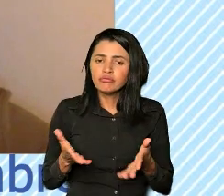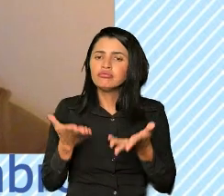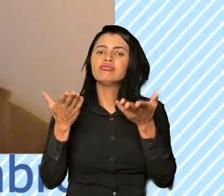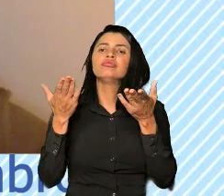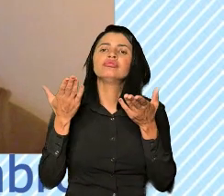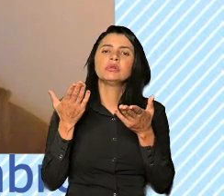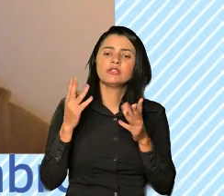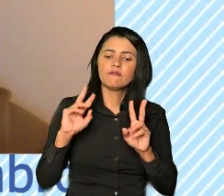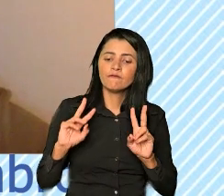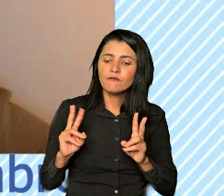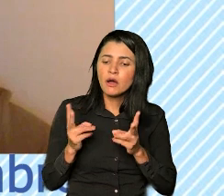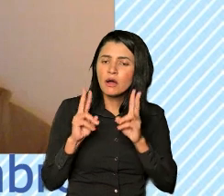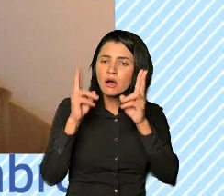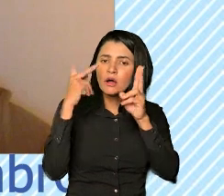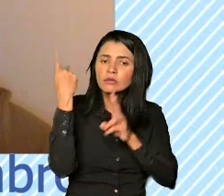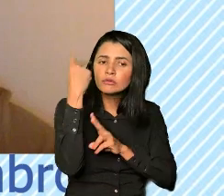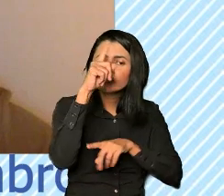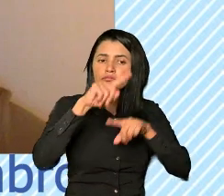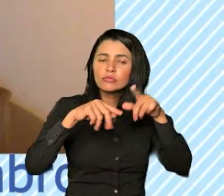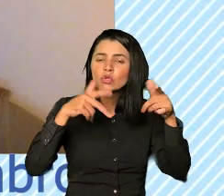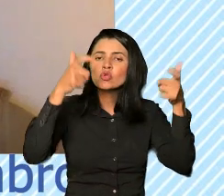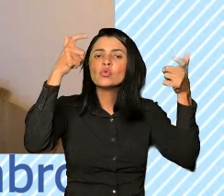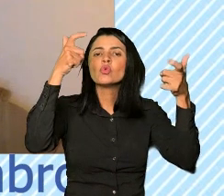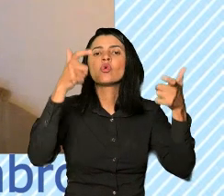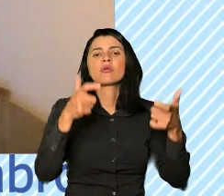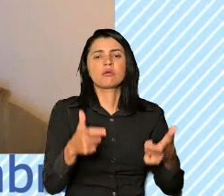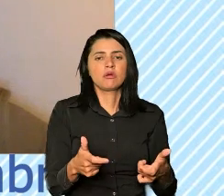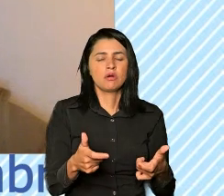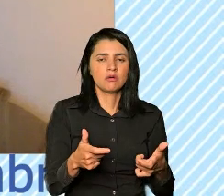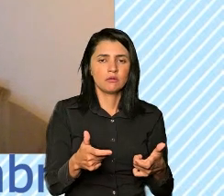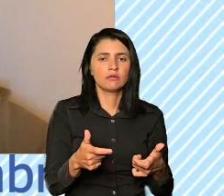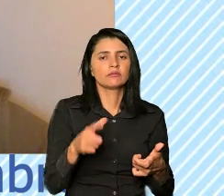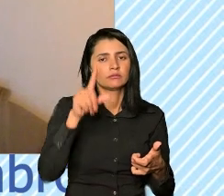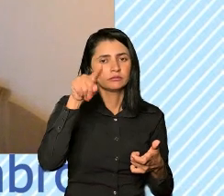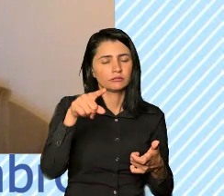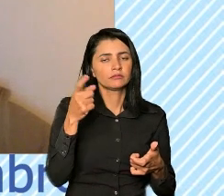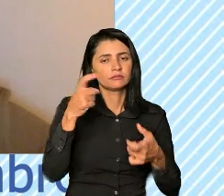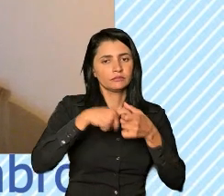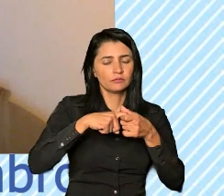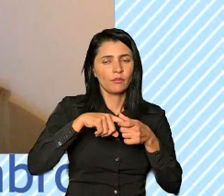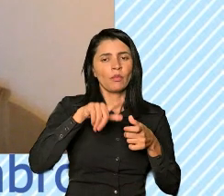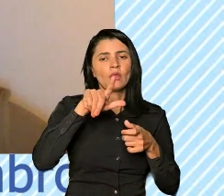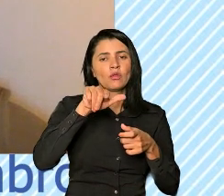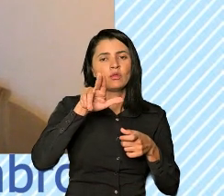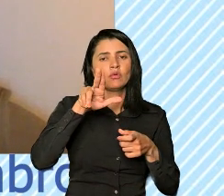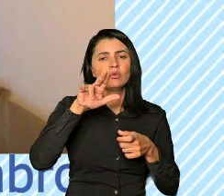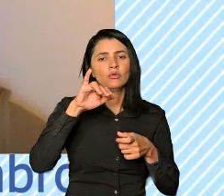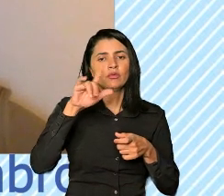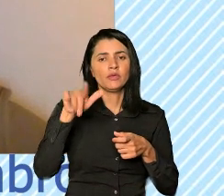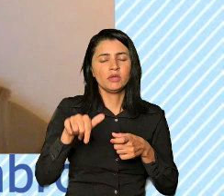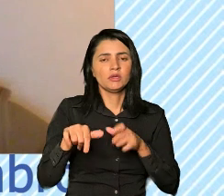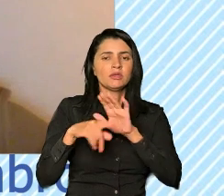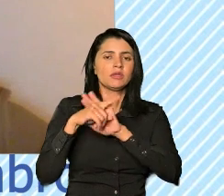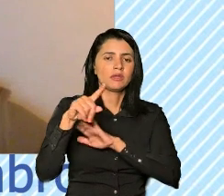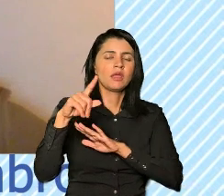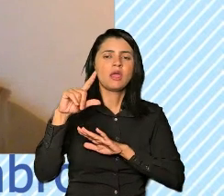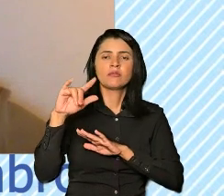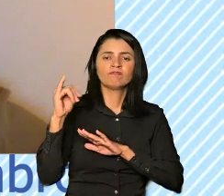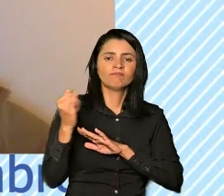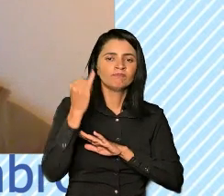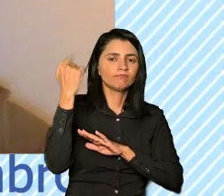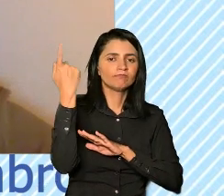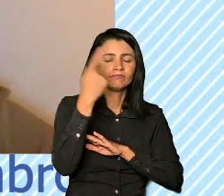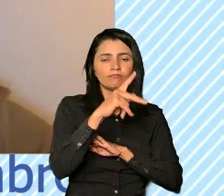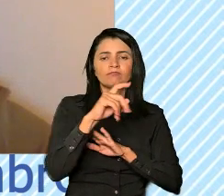essa valorização do seu patrimônio local, né? E aí, recorrendo a Aloysio de Magalhães, que é um grande ideólogo do patrimônio, ele diz